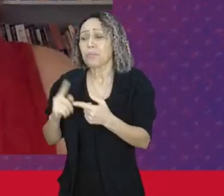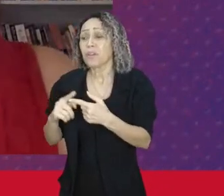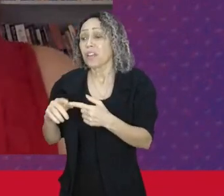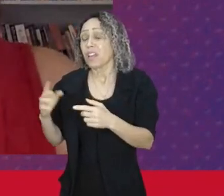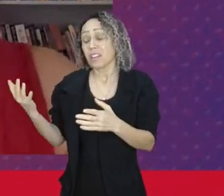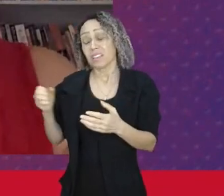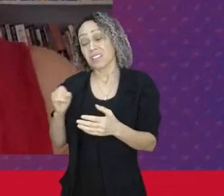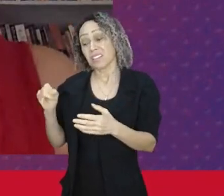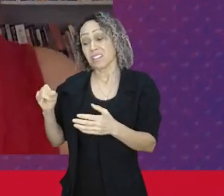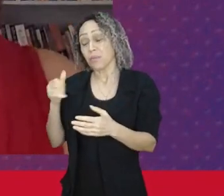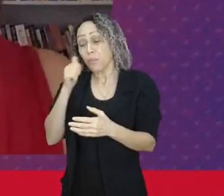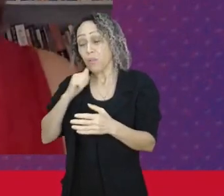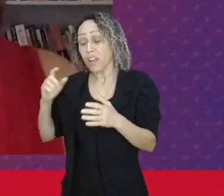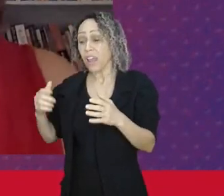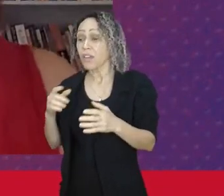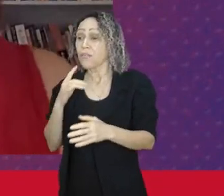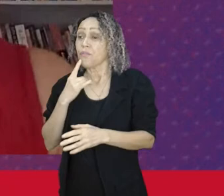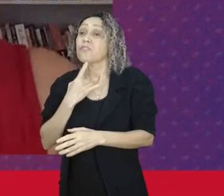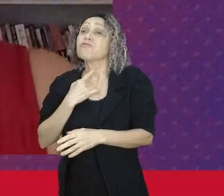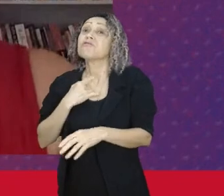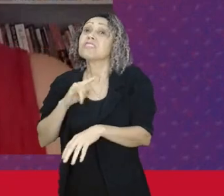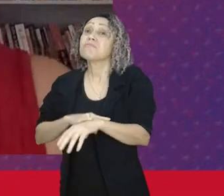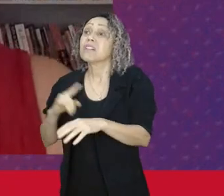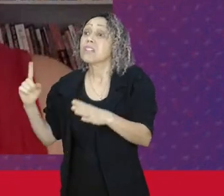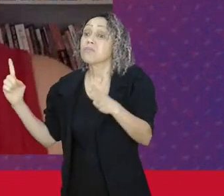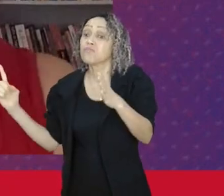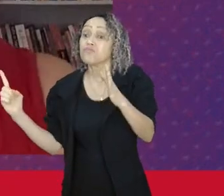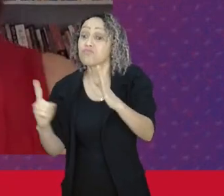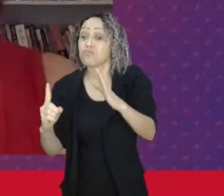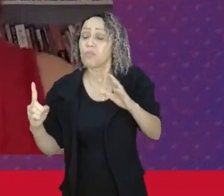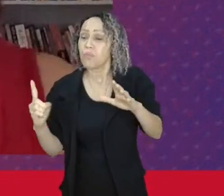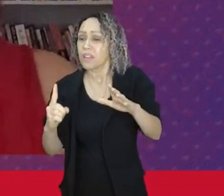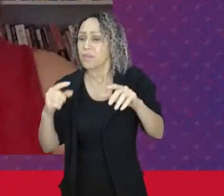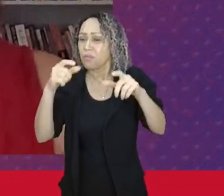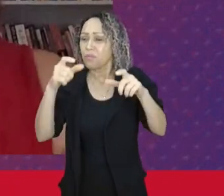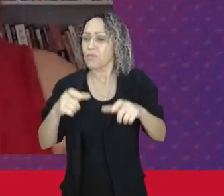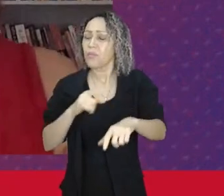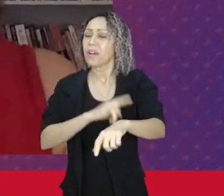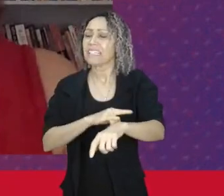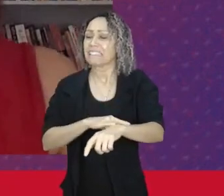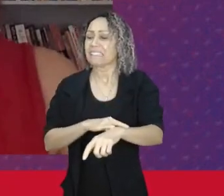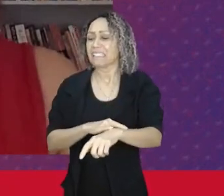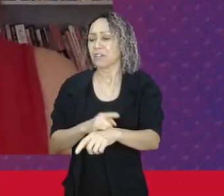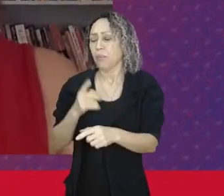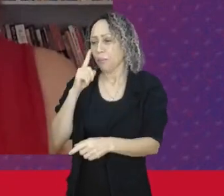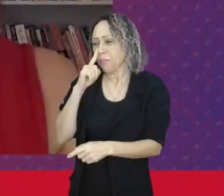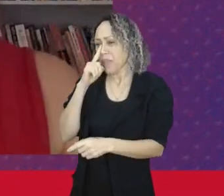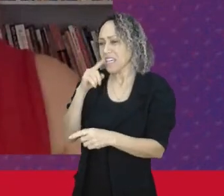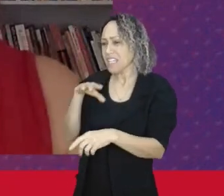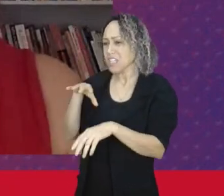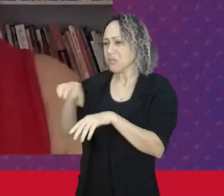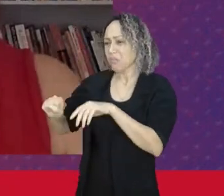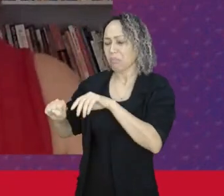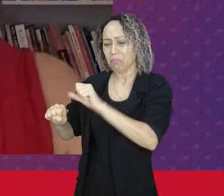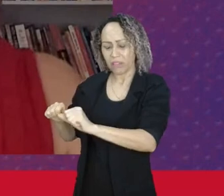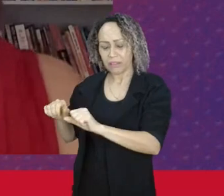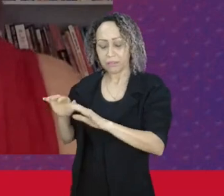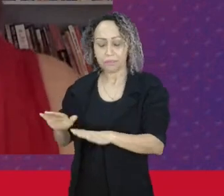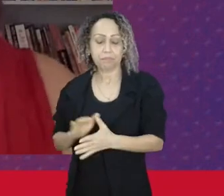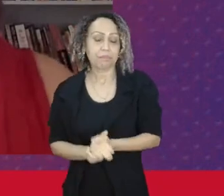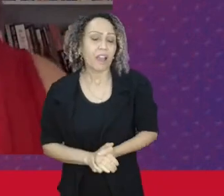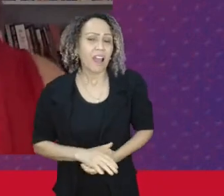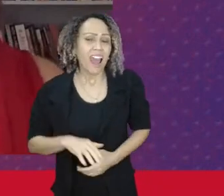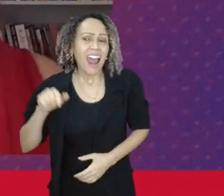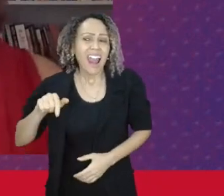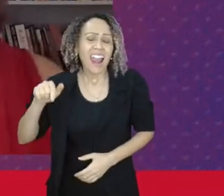de permanência das mulheres. Essas mulheres na África do Sul são mulheres que estão contidas em casa e durante a noite